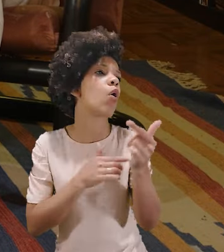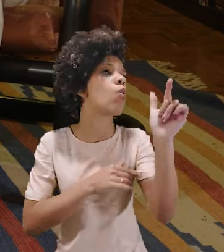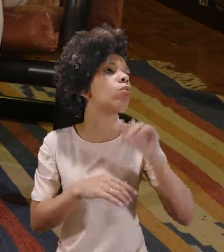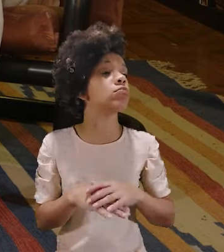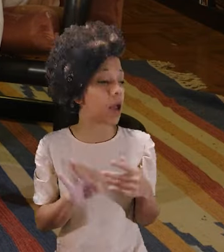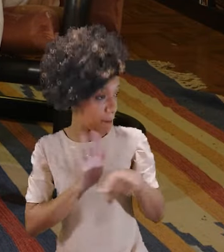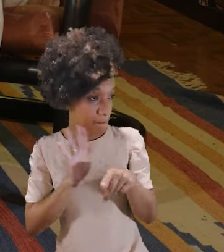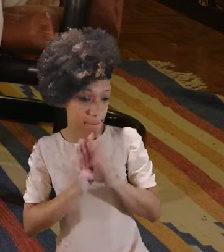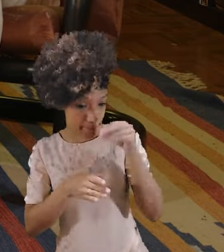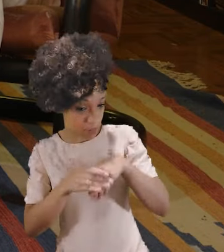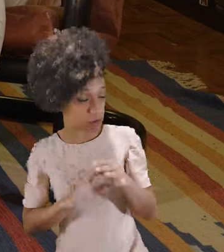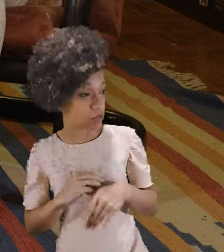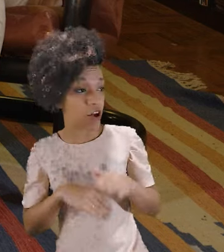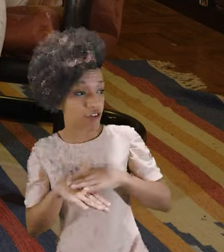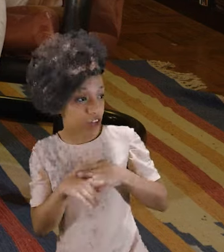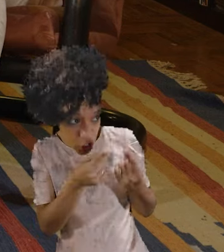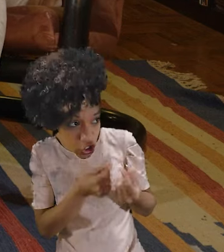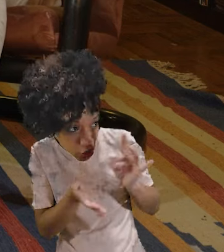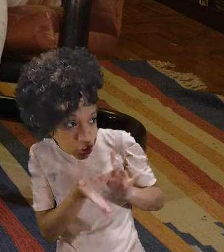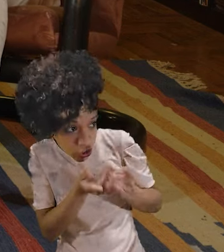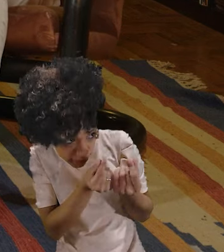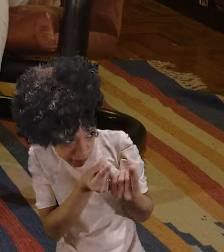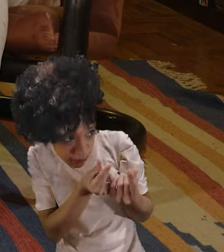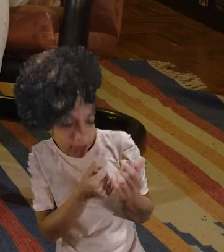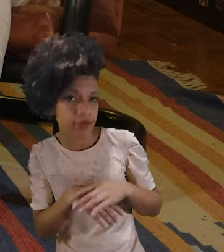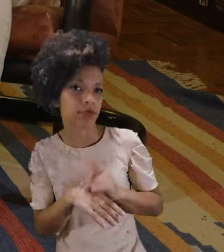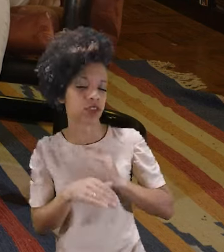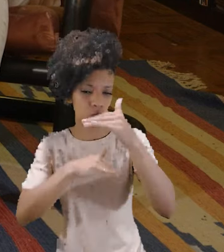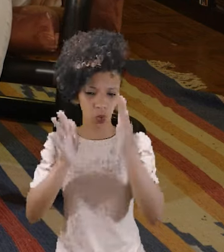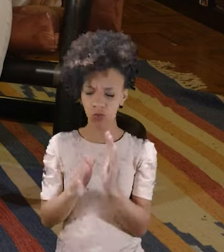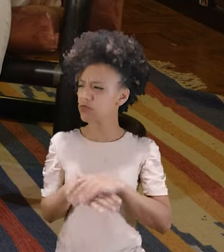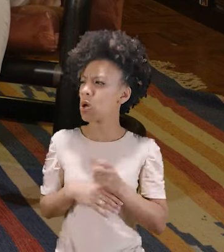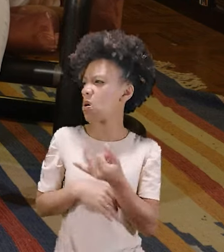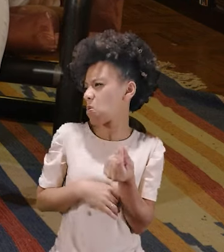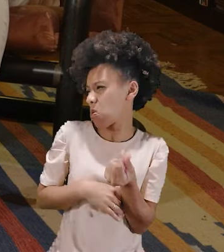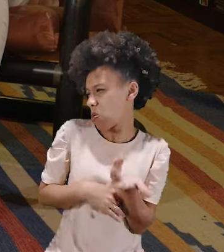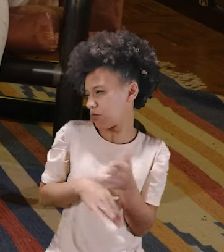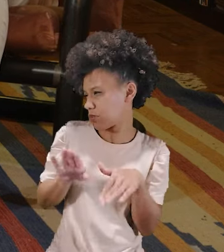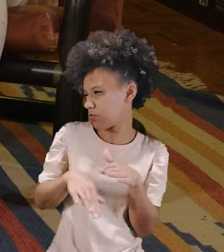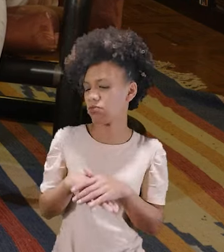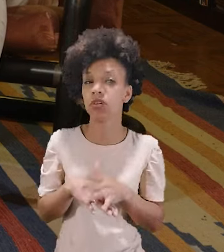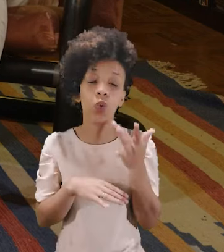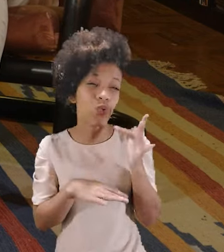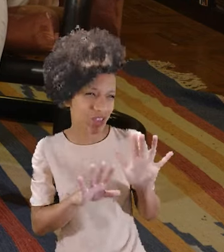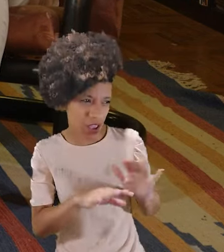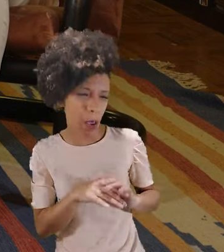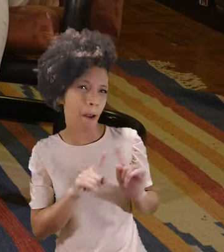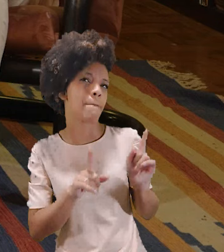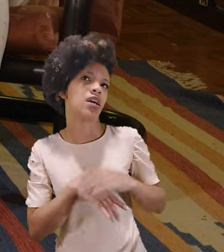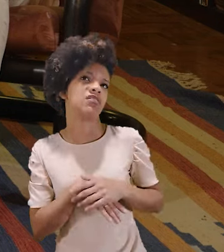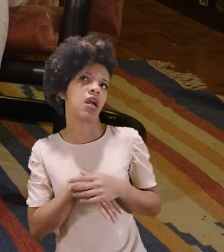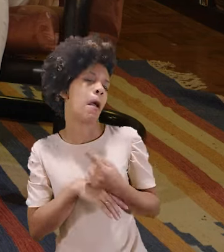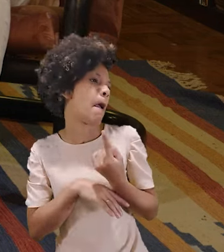perguntar para tubulação mesmo é feito muita coisa dinheiro então Os caras leva tem um copo de vinho branco com cara leva assim uma média vai cara eu não